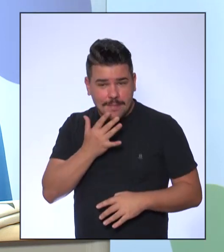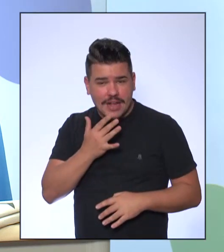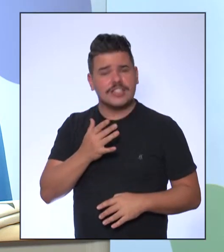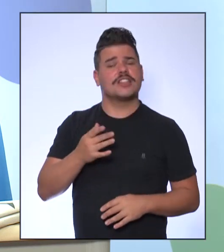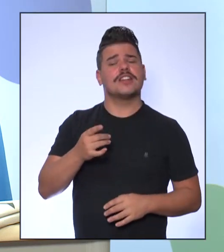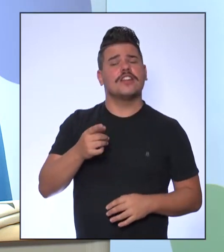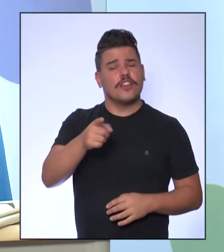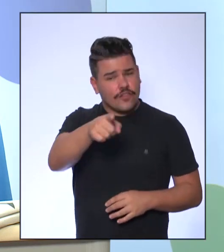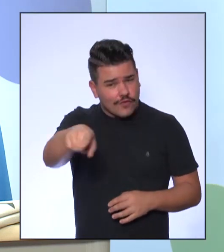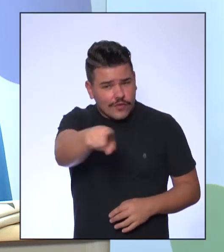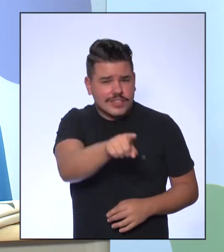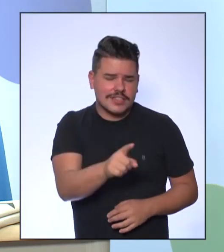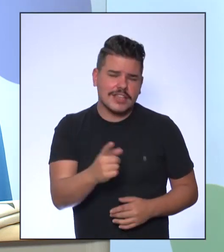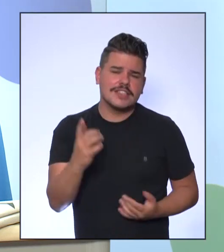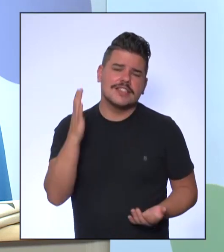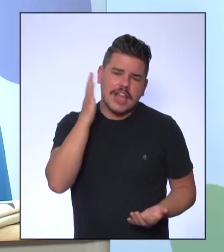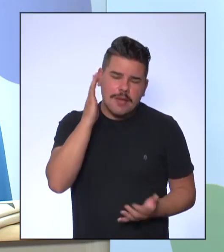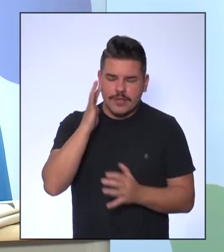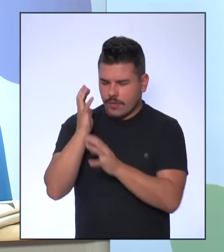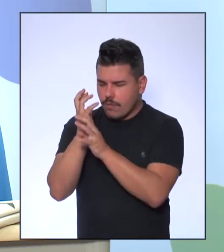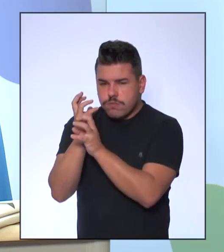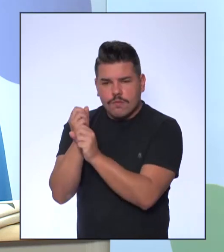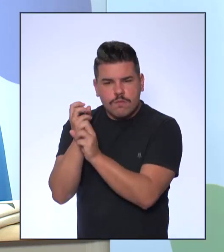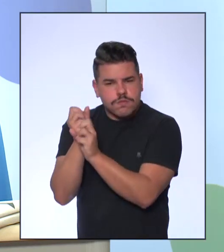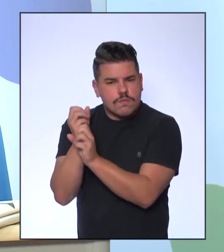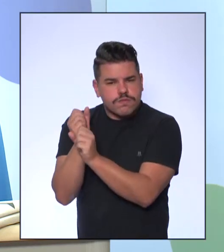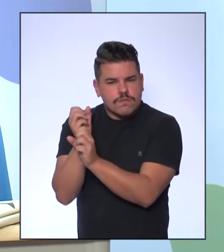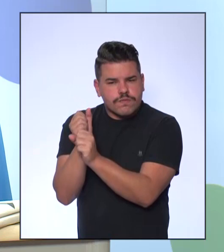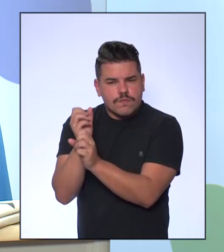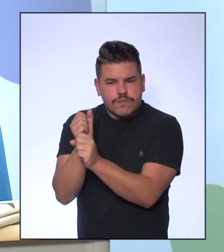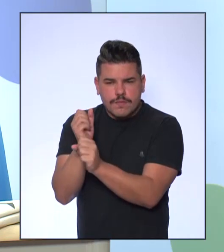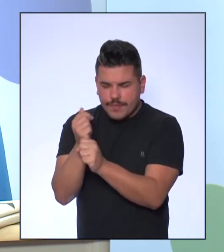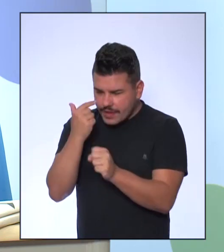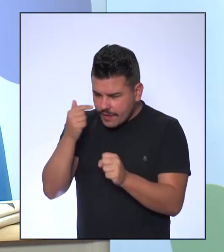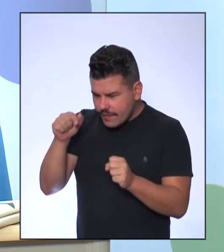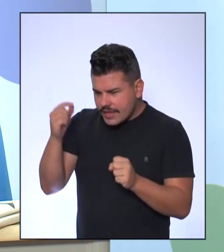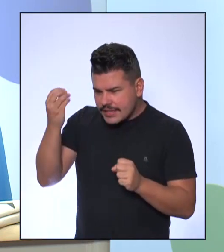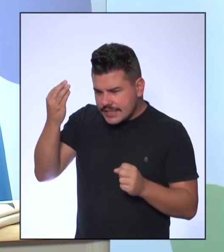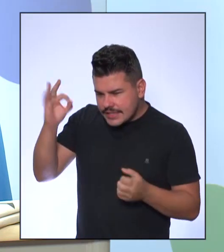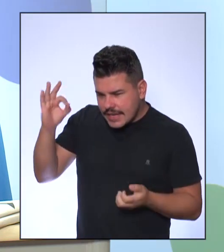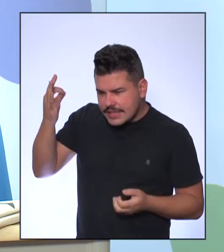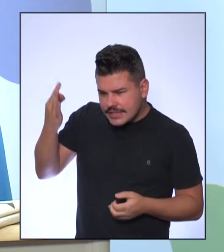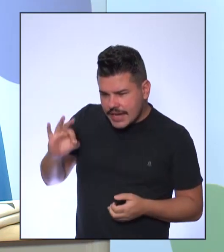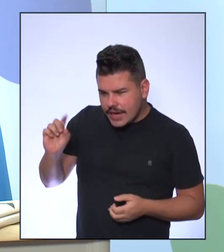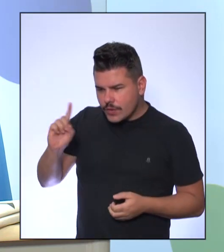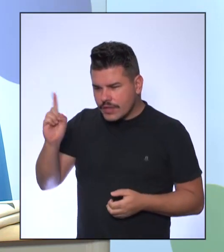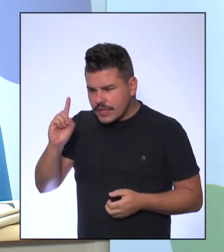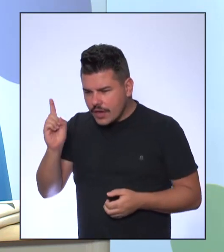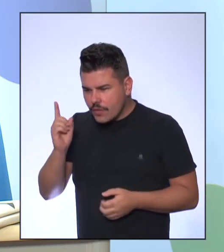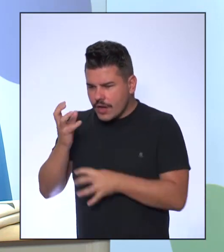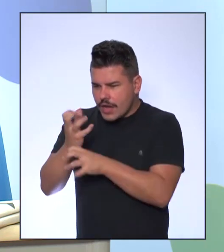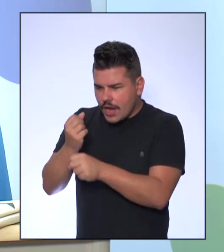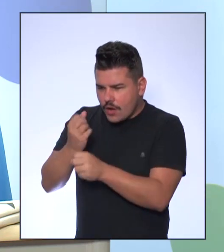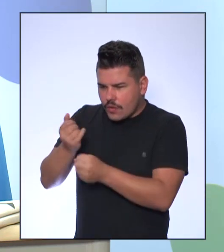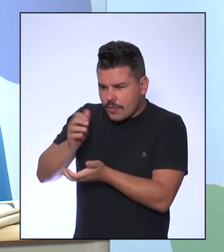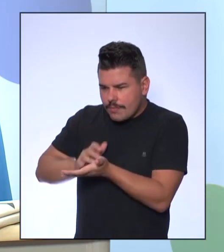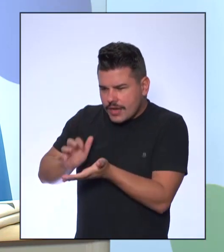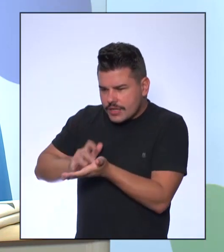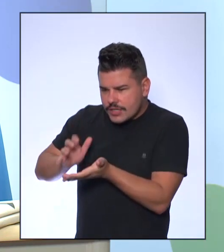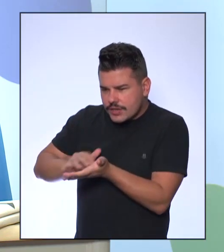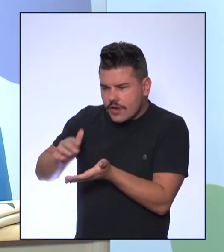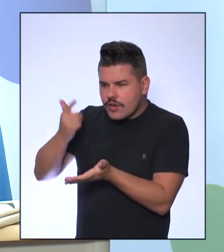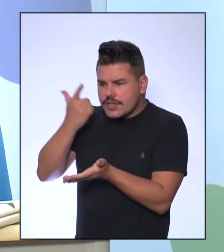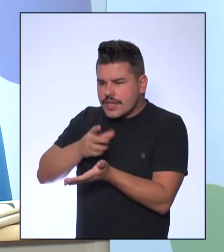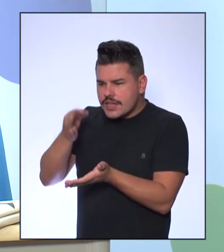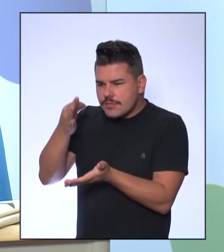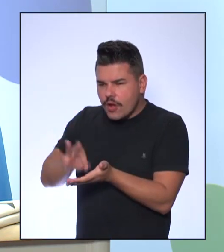tem o cálculo, né? A verificação também se dá por meio de cálculos. E utiliza-se